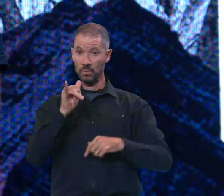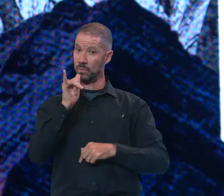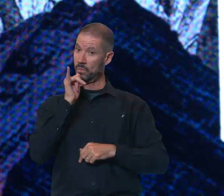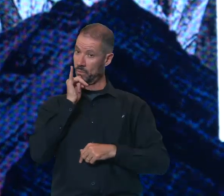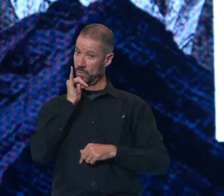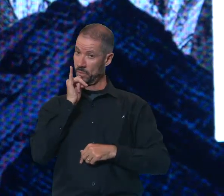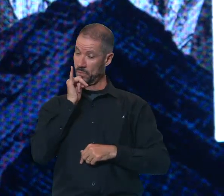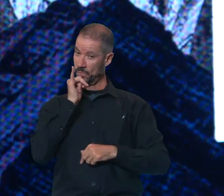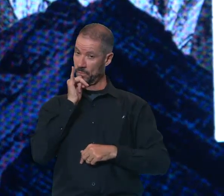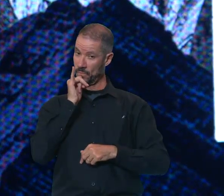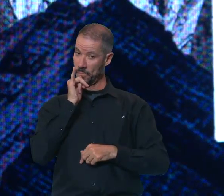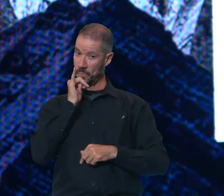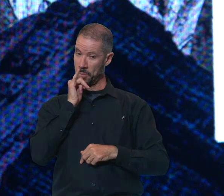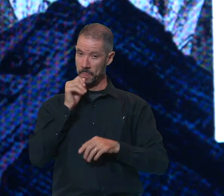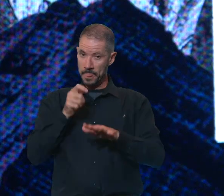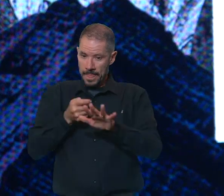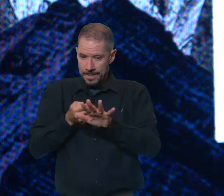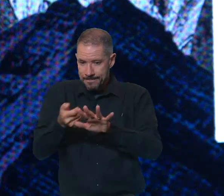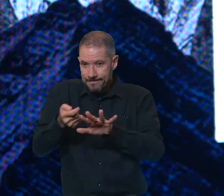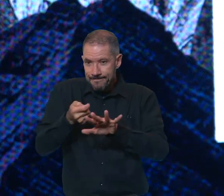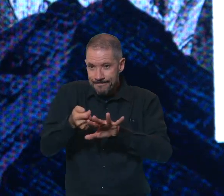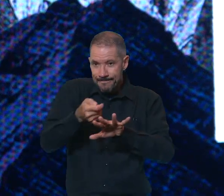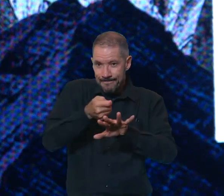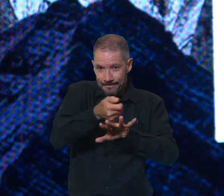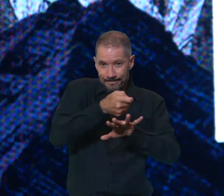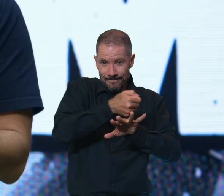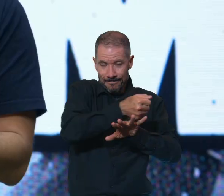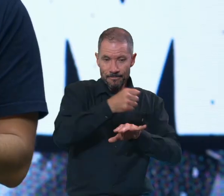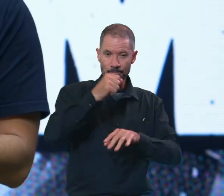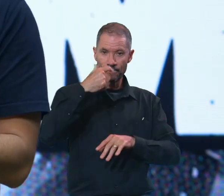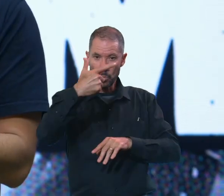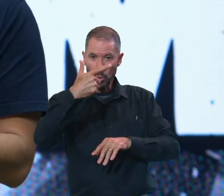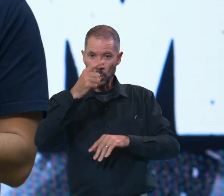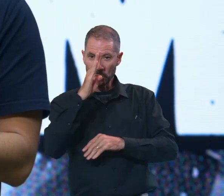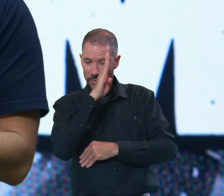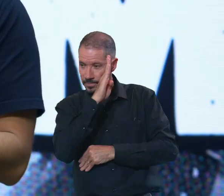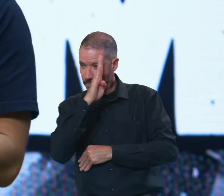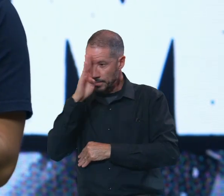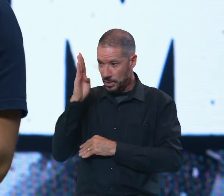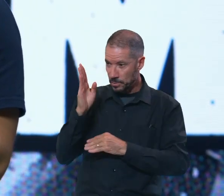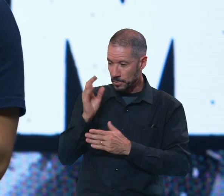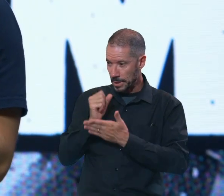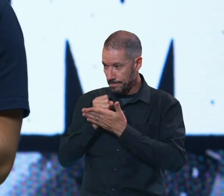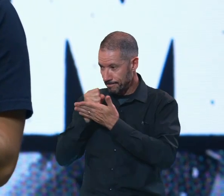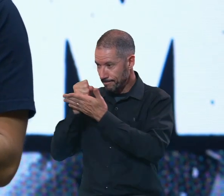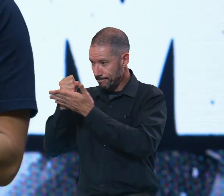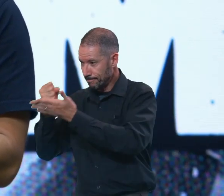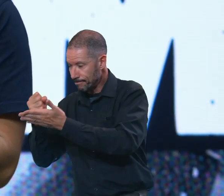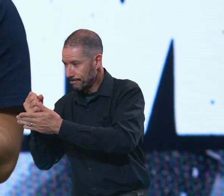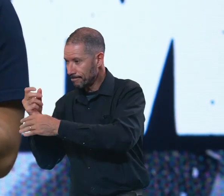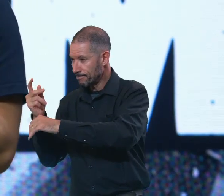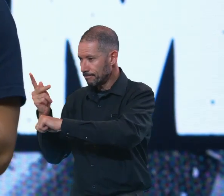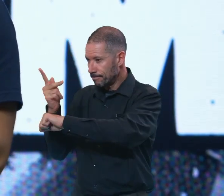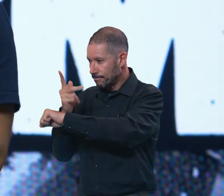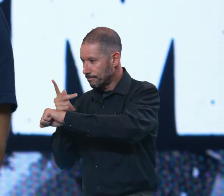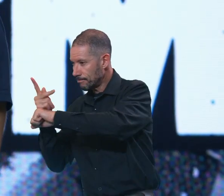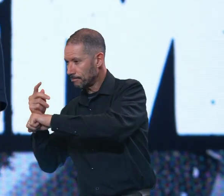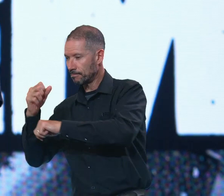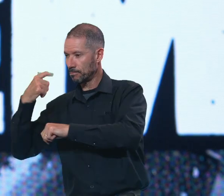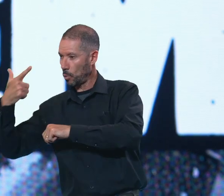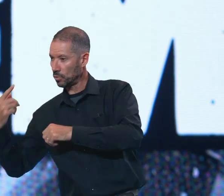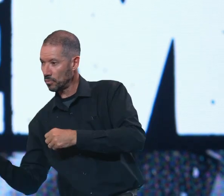exemplo, olha a fake news. 12 espias são mandados para espiar a terra. Os 12